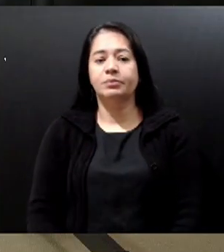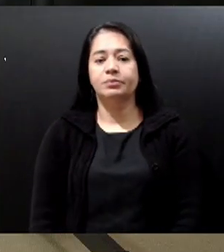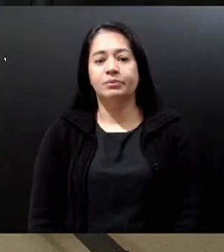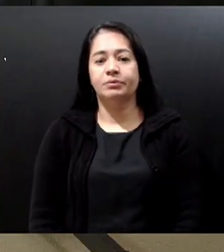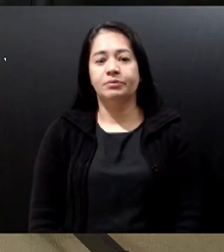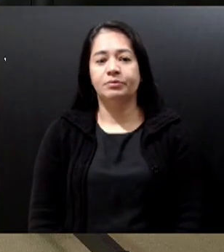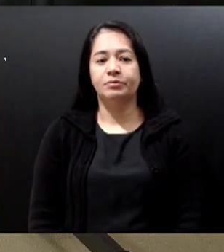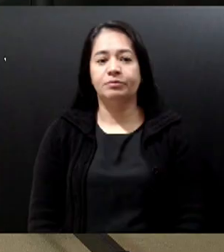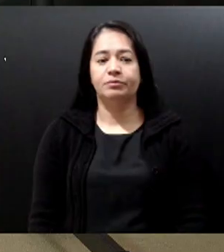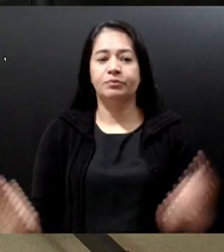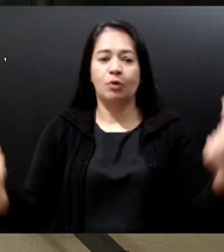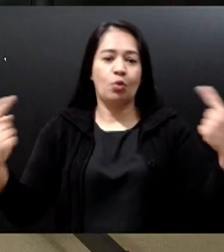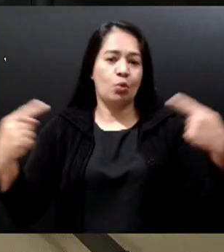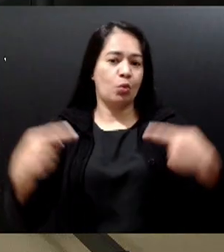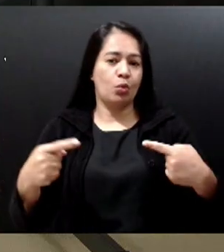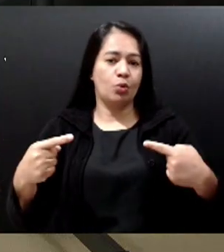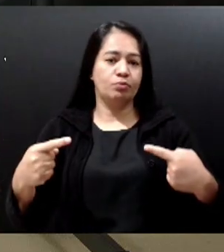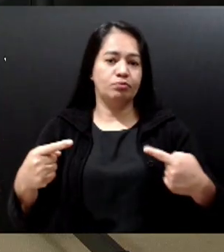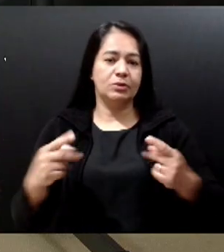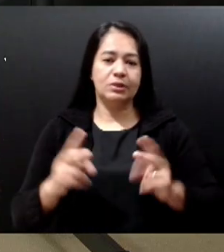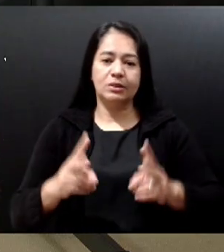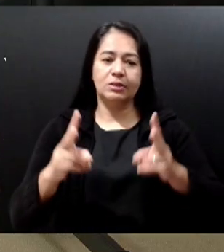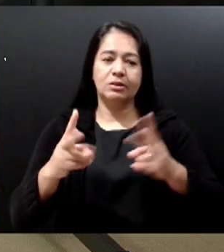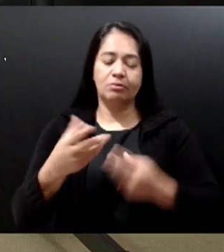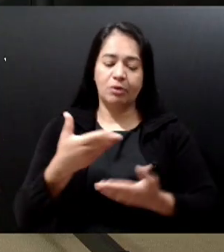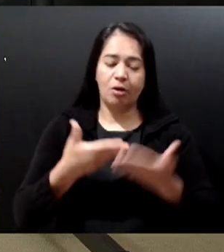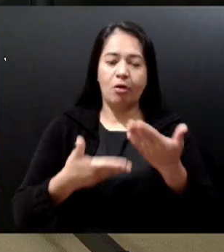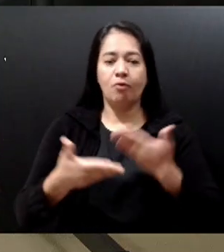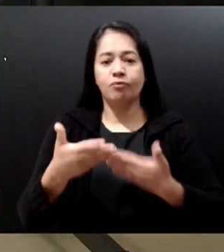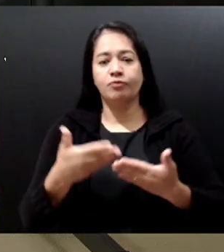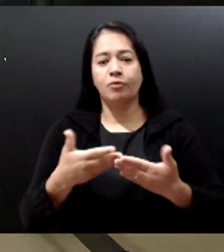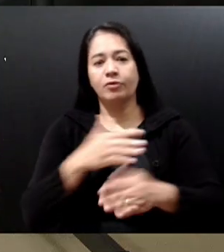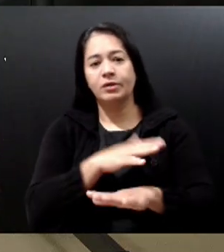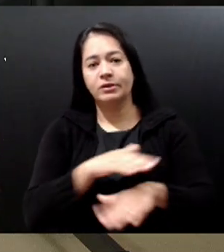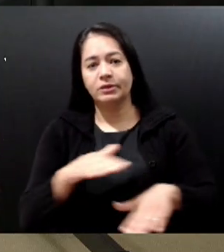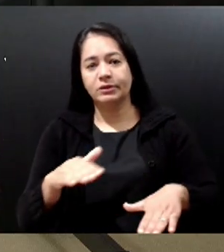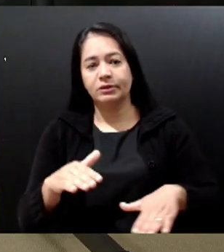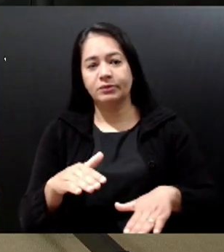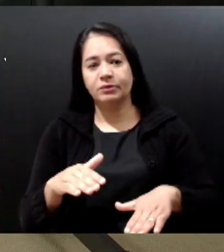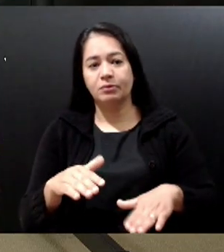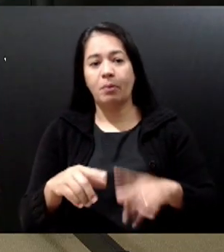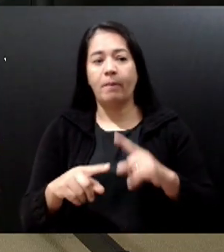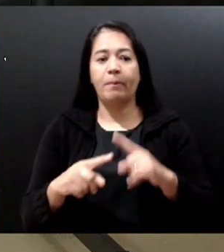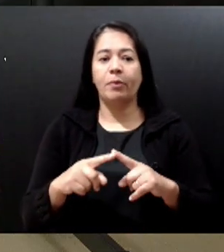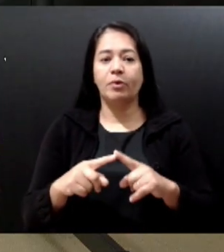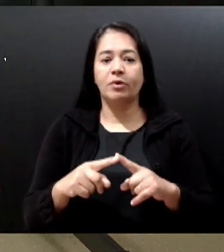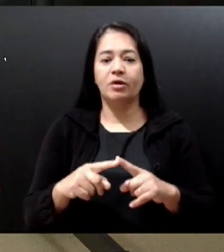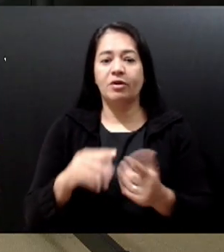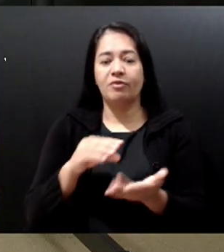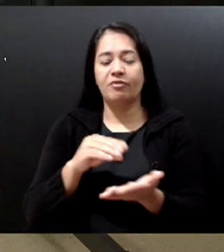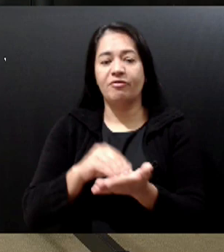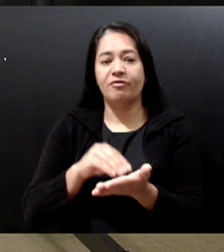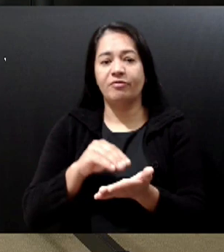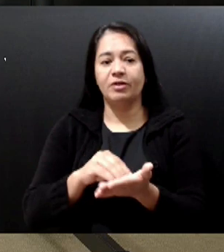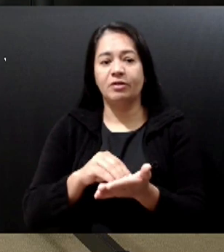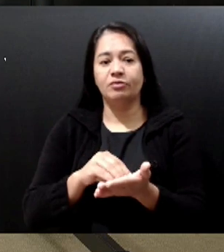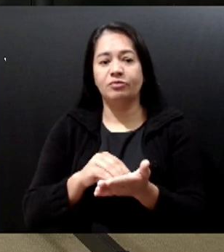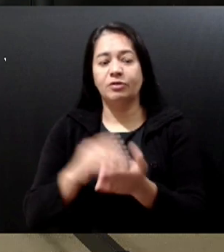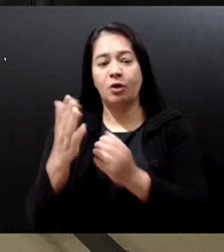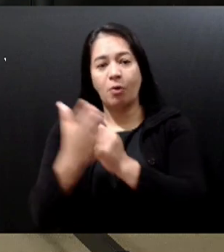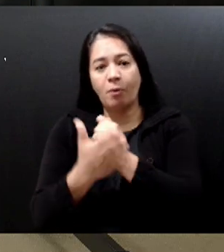desafios, eles sempre envolvem as crianças quando falta uma estabilidade, uma